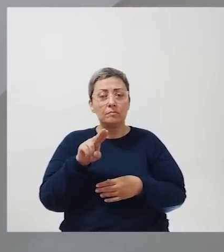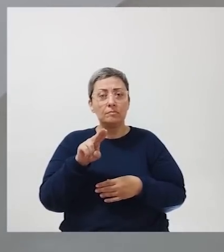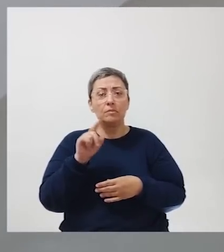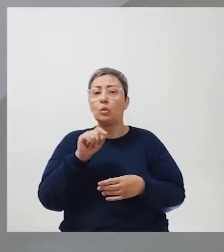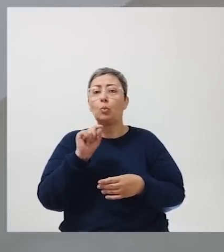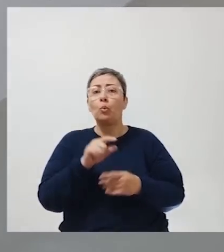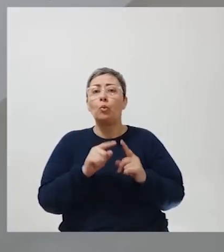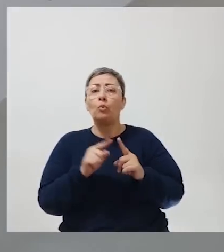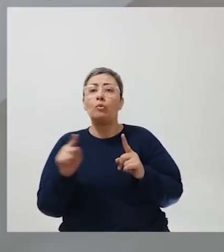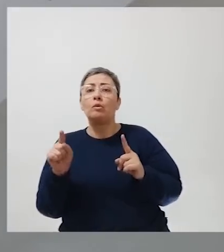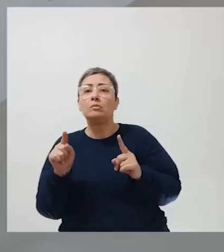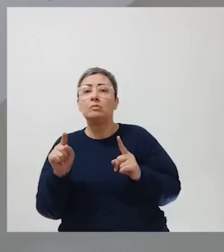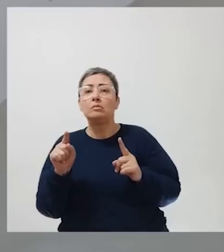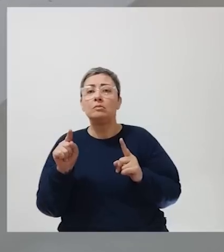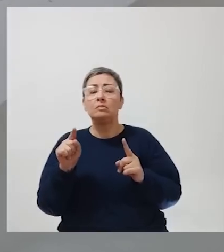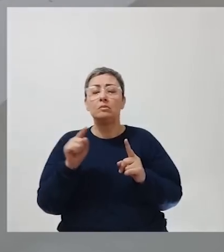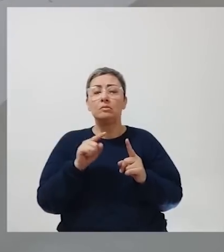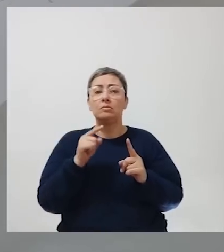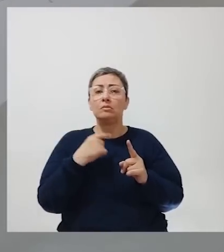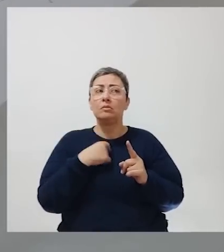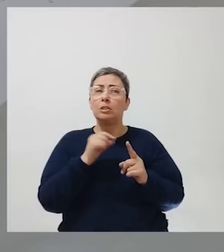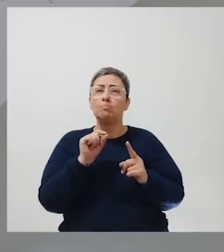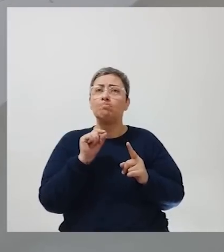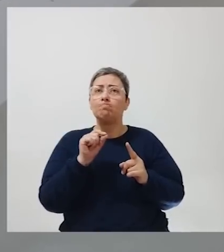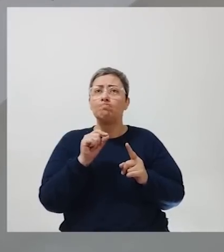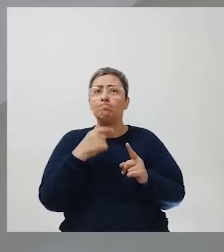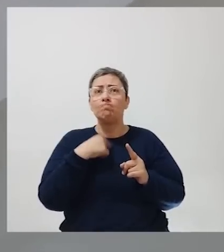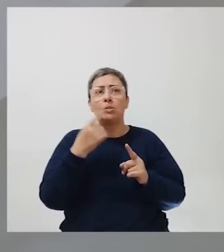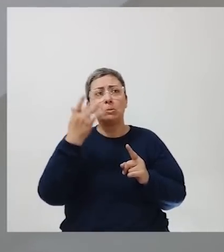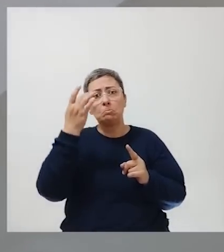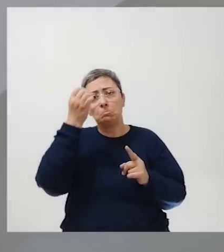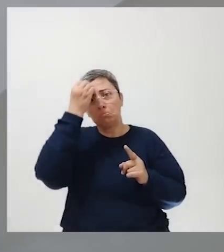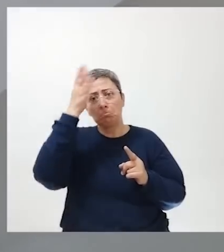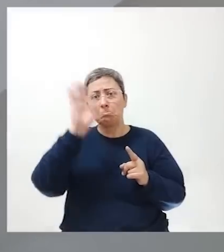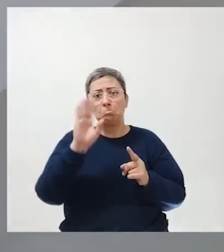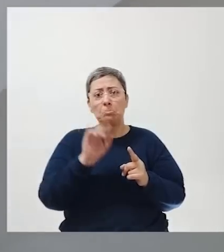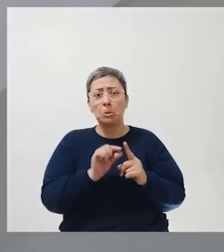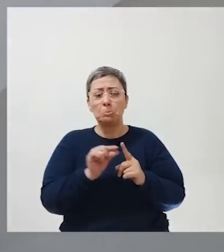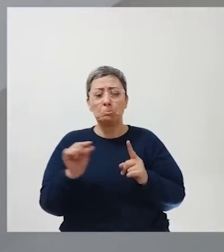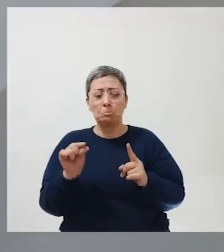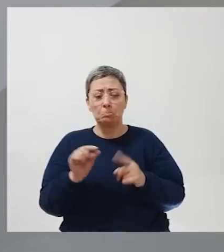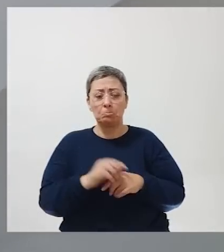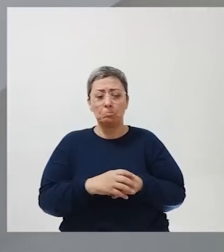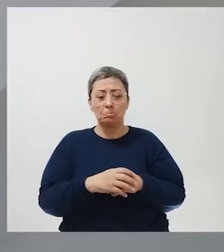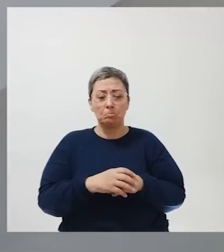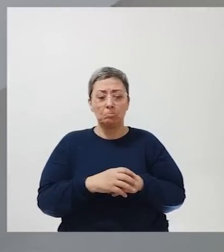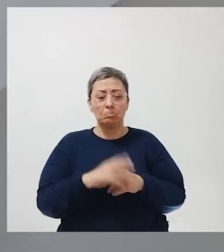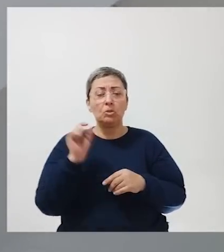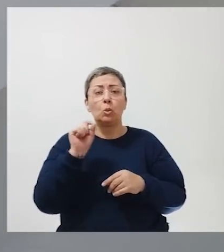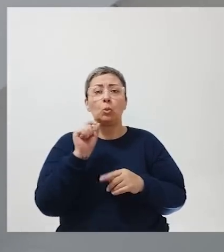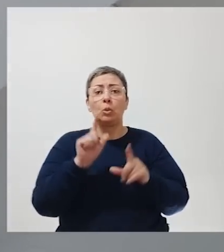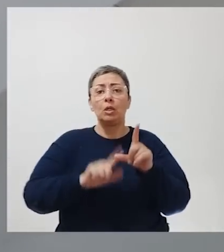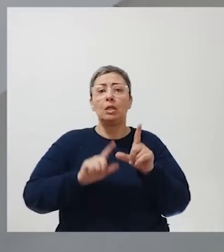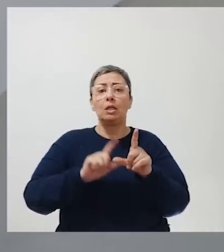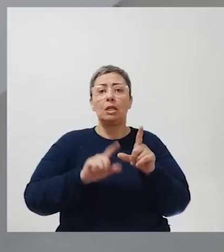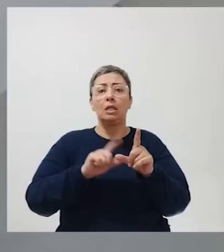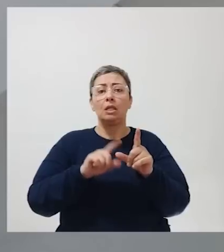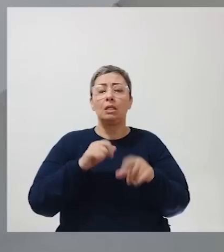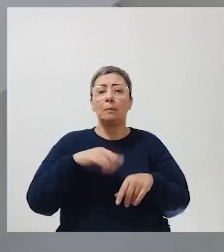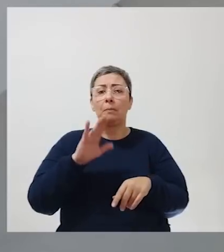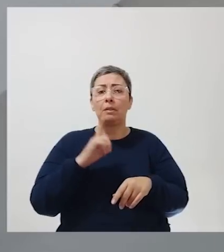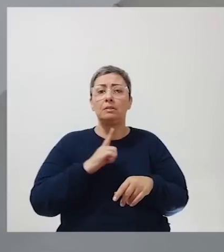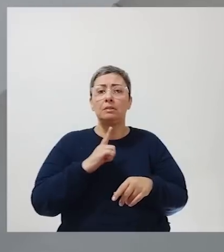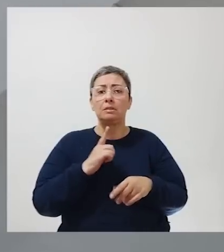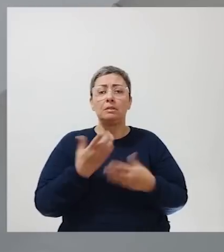E agora o resto? Aqui eu não lembro o resto. Que letra que você acha que tem mais